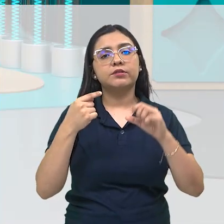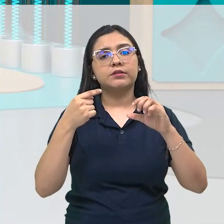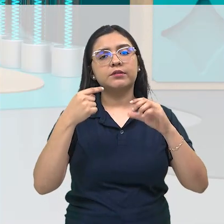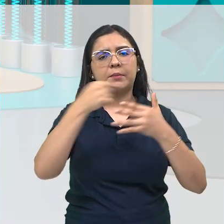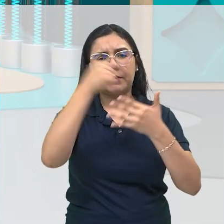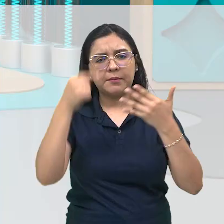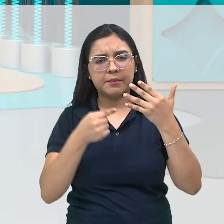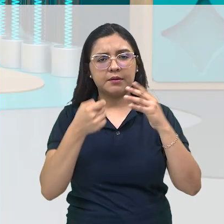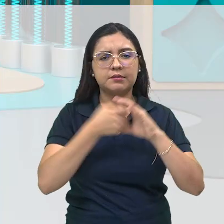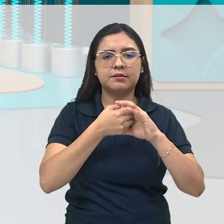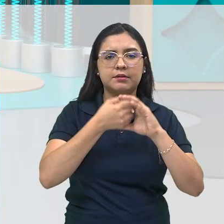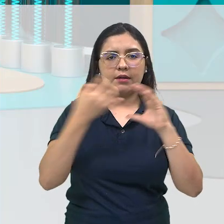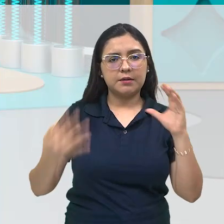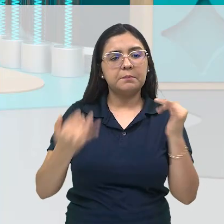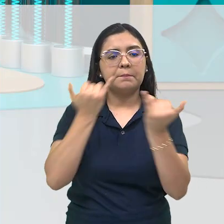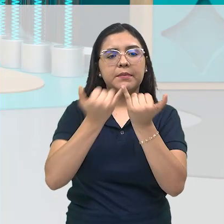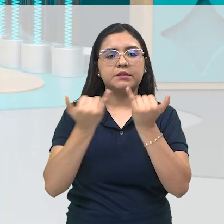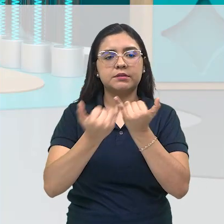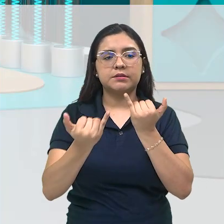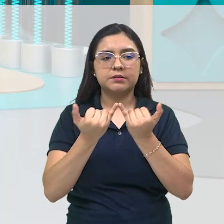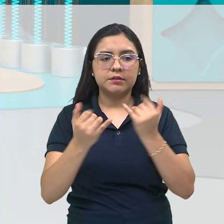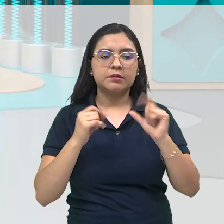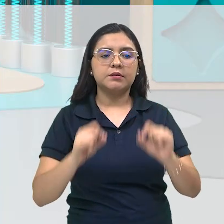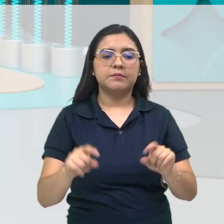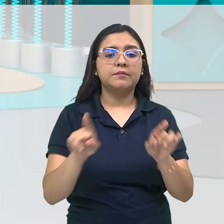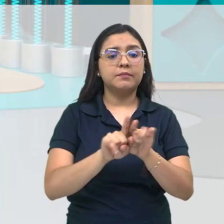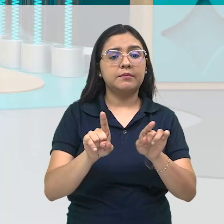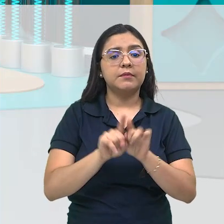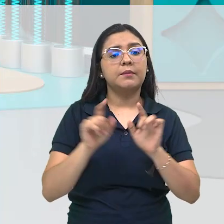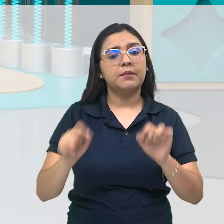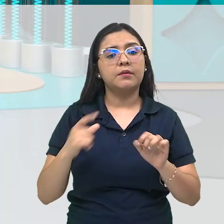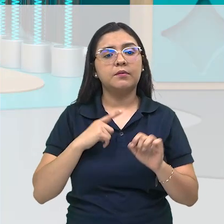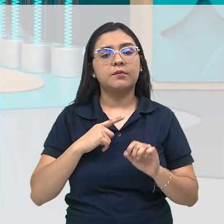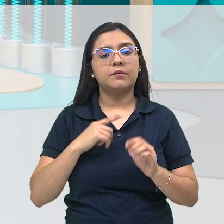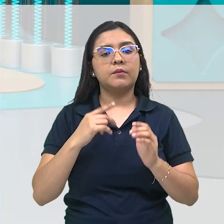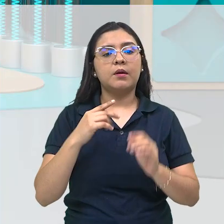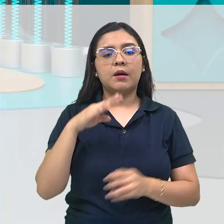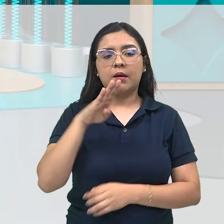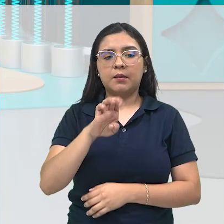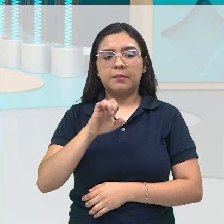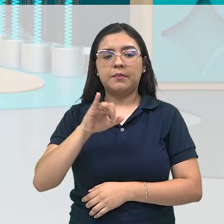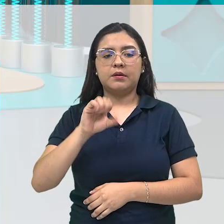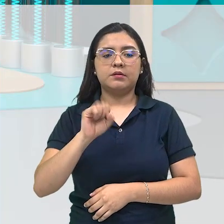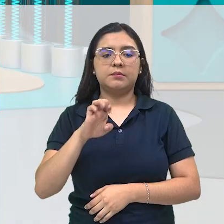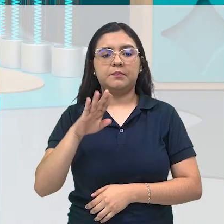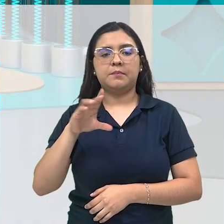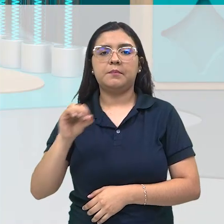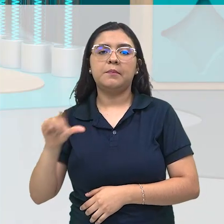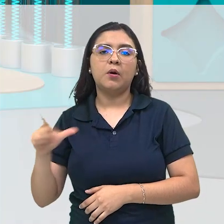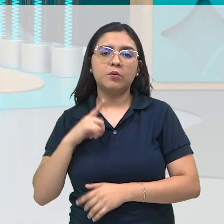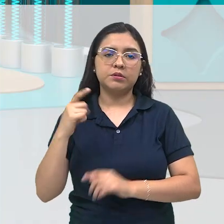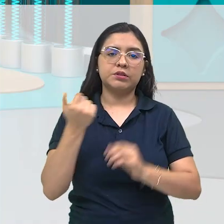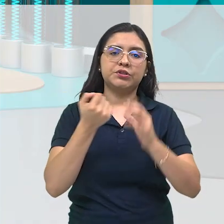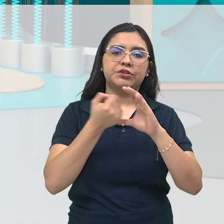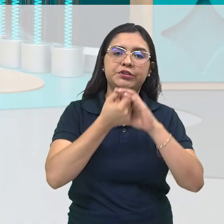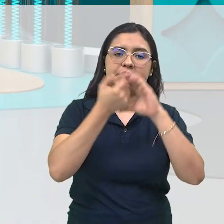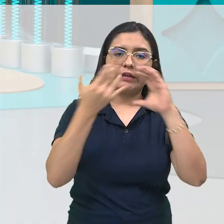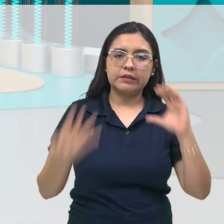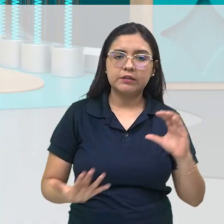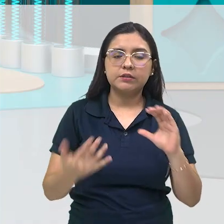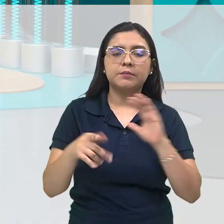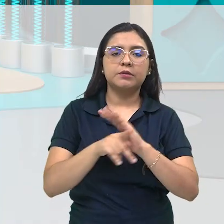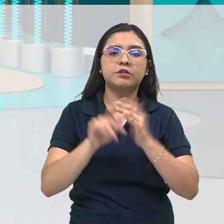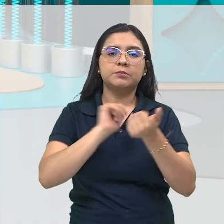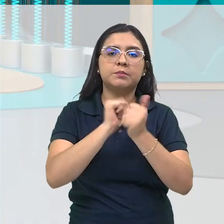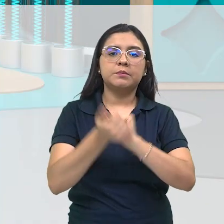aspecto. Então, com certeza, o beisebol ele também nasceu dessas características, né, desses jogos antigos,